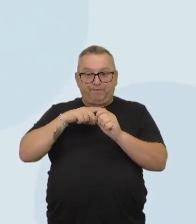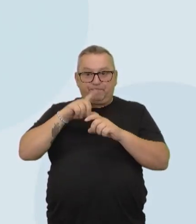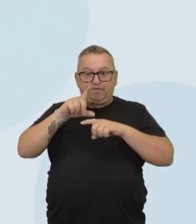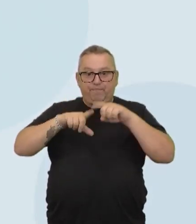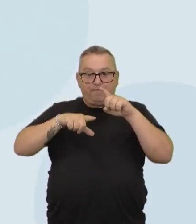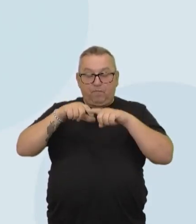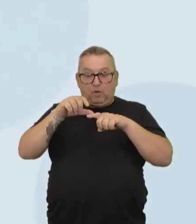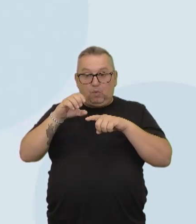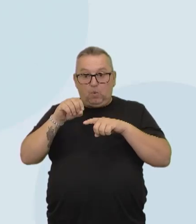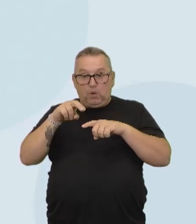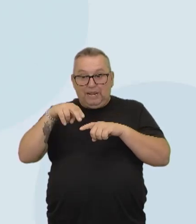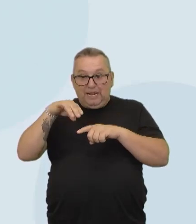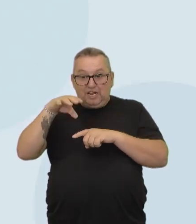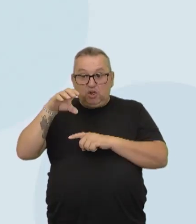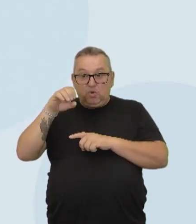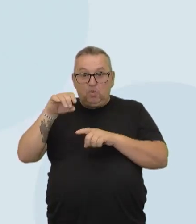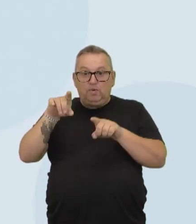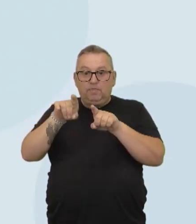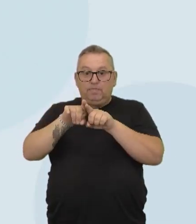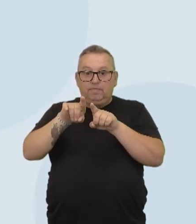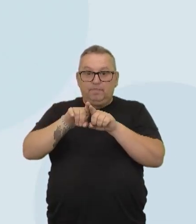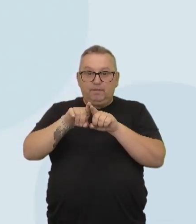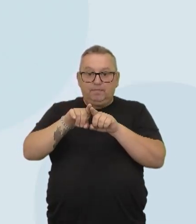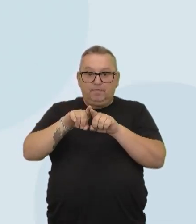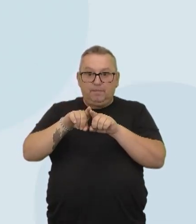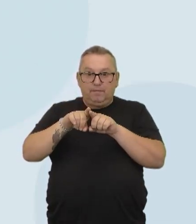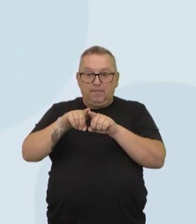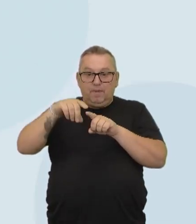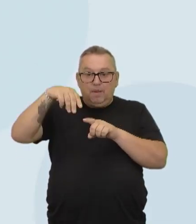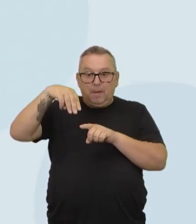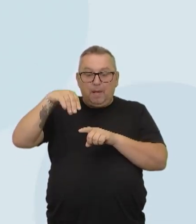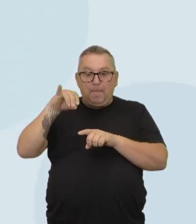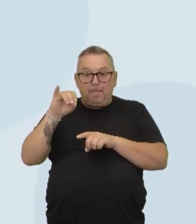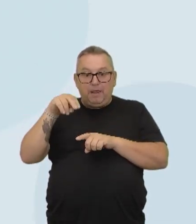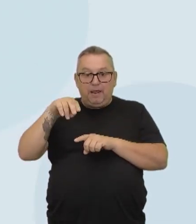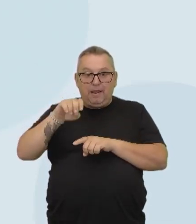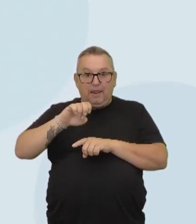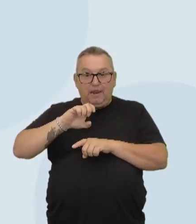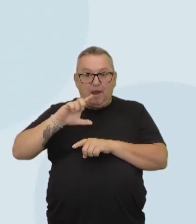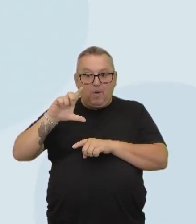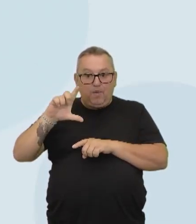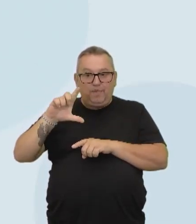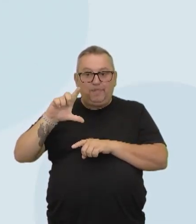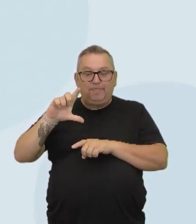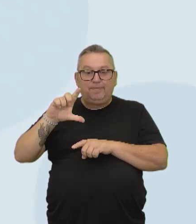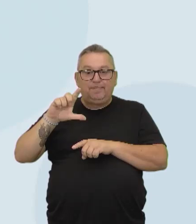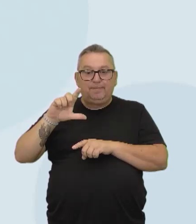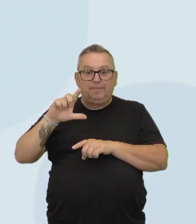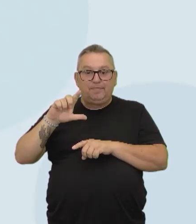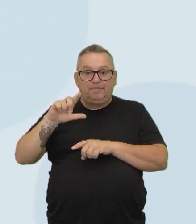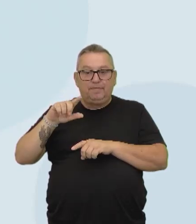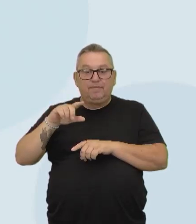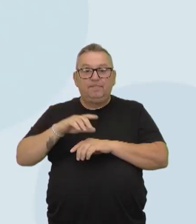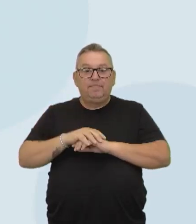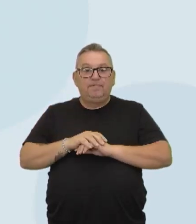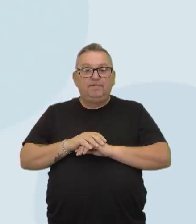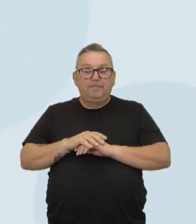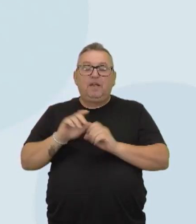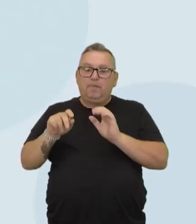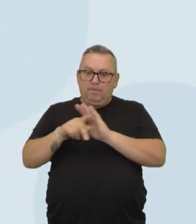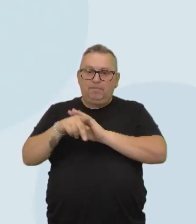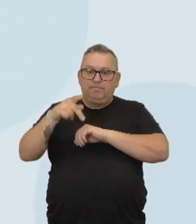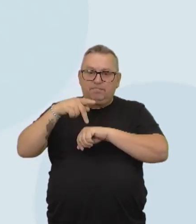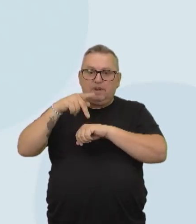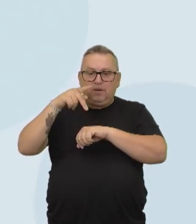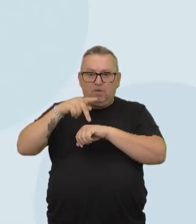material orgânico e já vai começar a ter material mineral, tá certo? Que vem proveniente aí da rocha matriz, né? Aí a gente